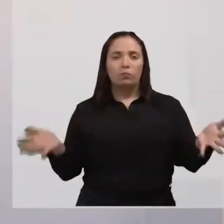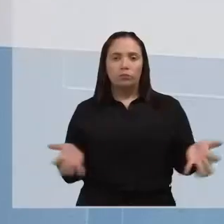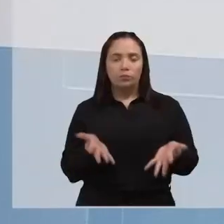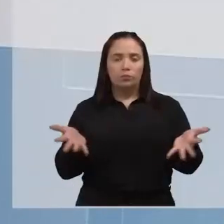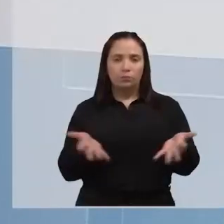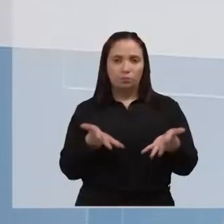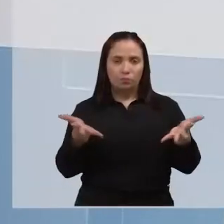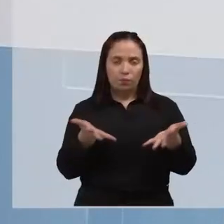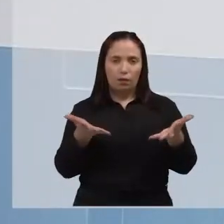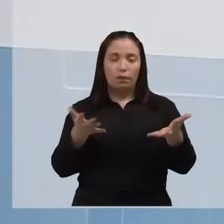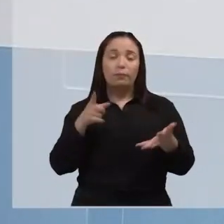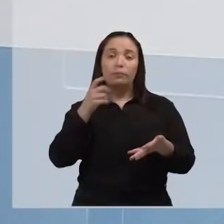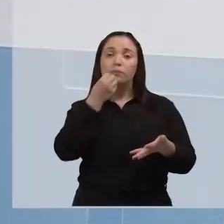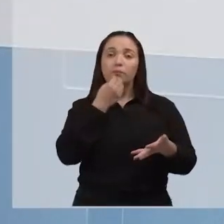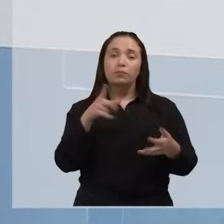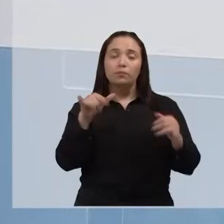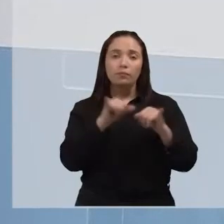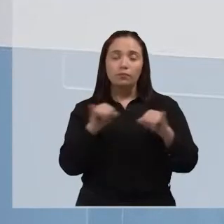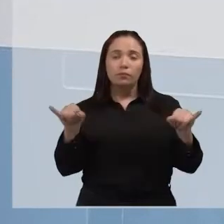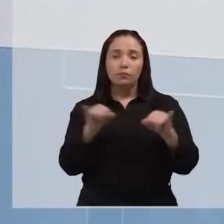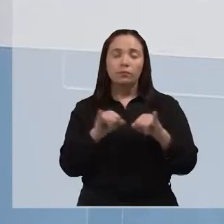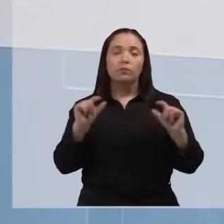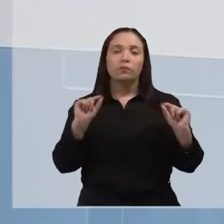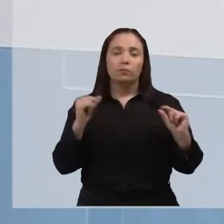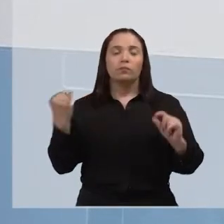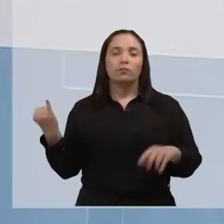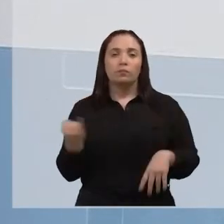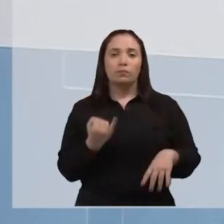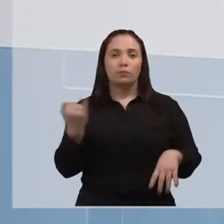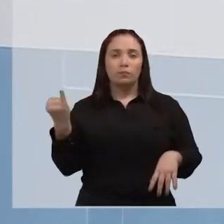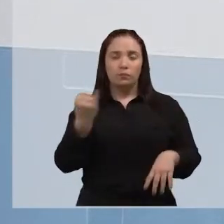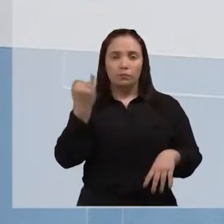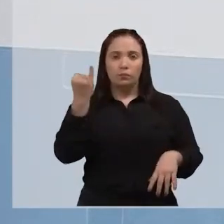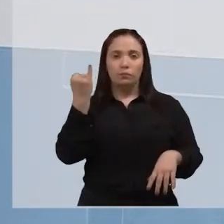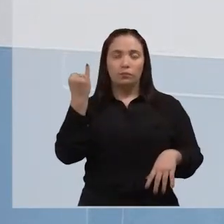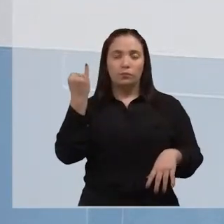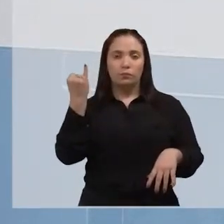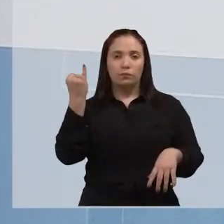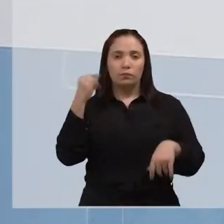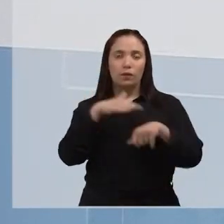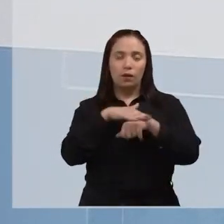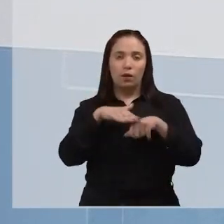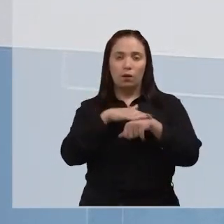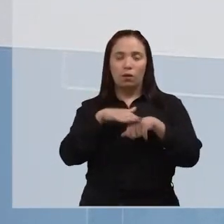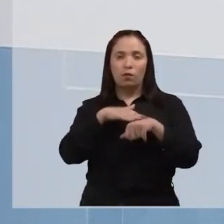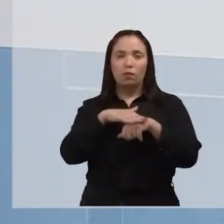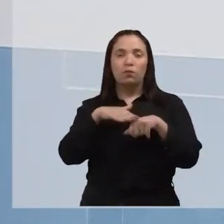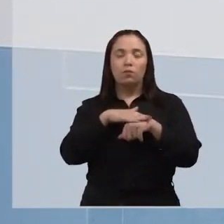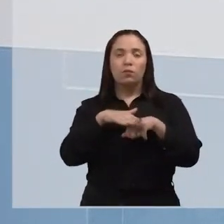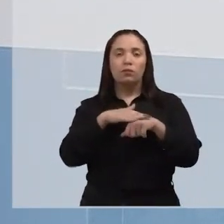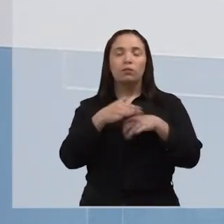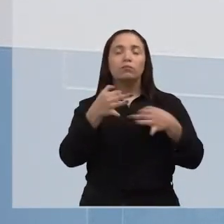mais um fator em cima disso aí, que é importante a gente